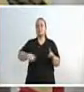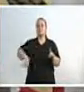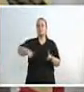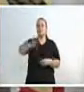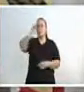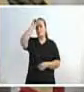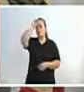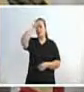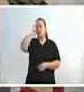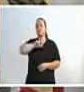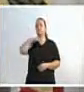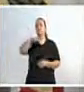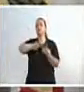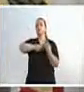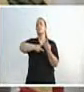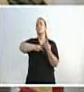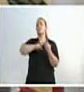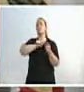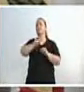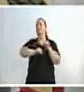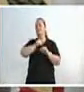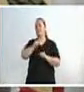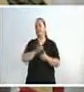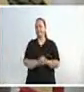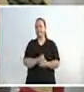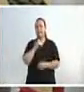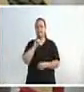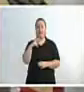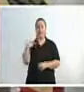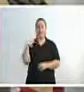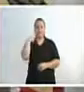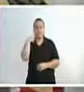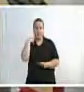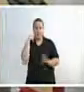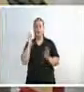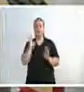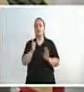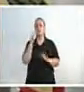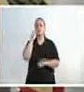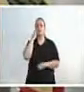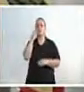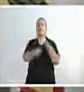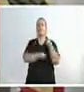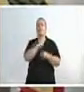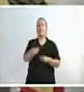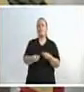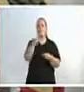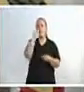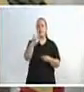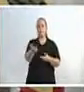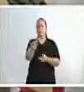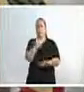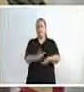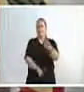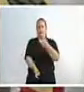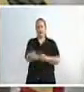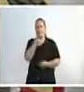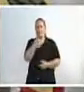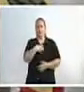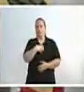são as consequências. E só quem foi vítima de linchamento moral sabe o que, que isso é. Sabe como que